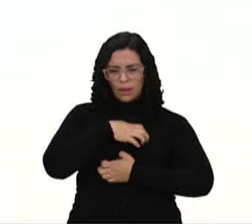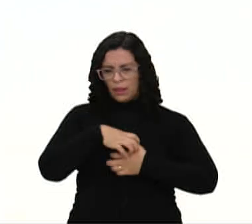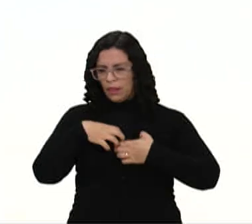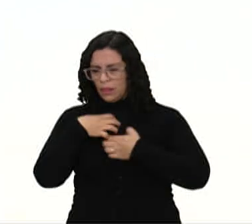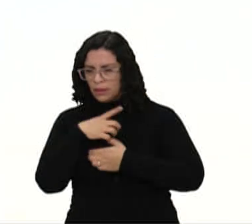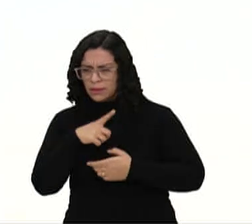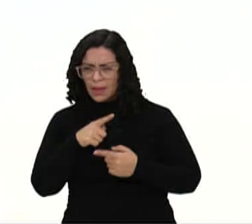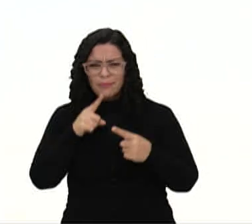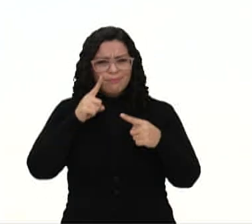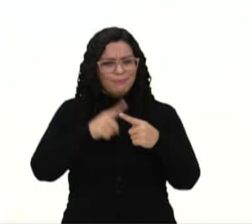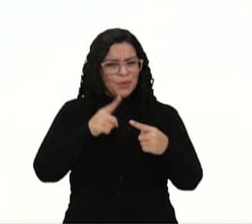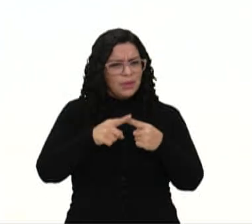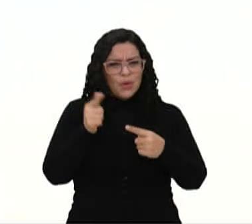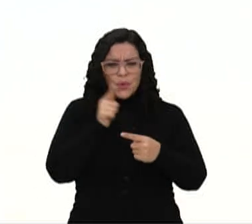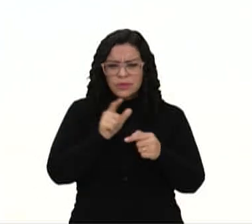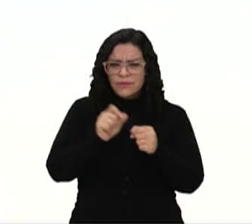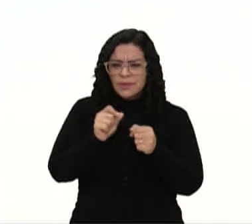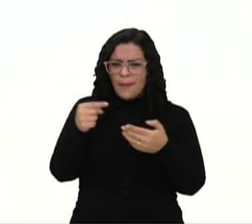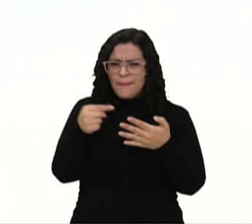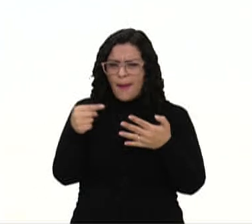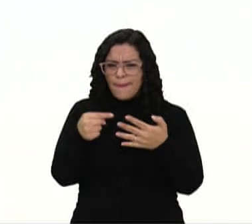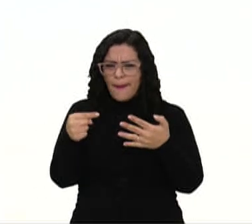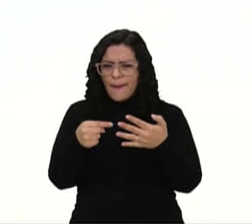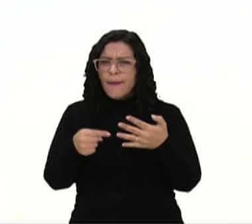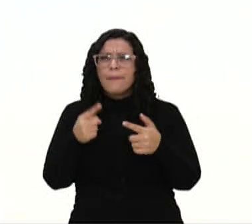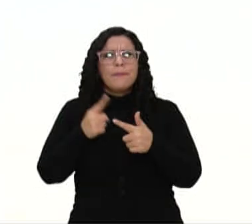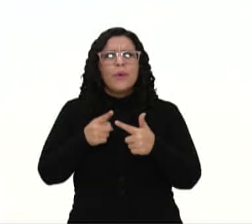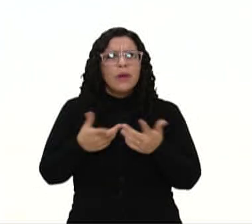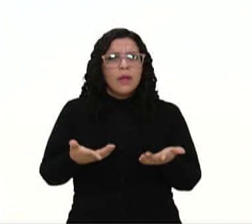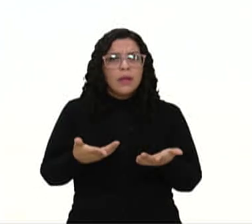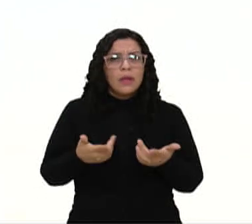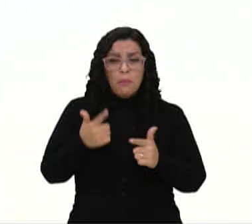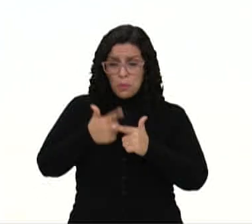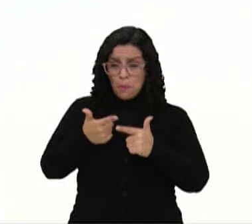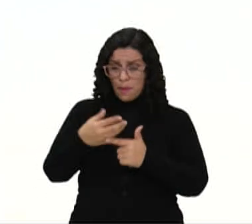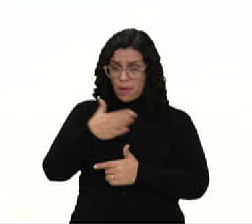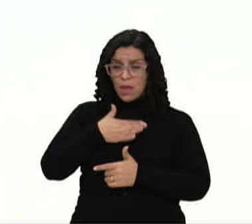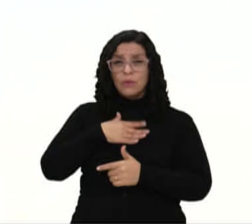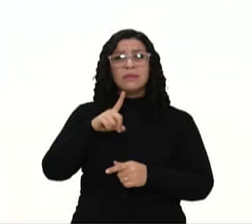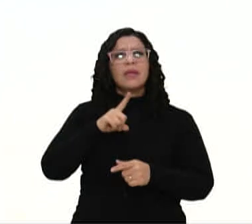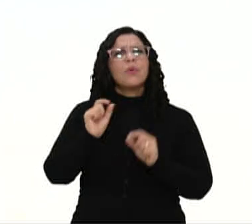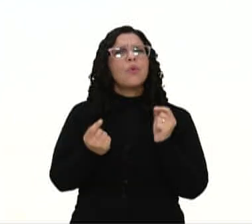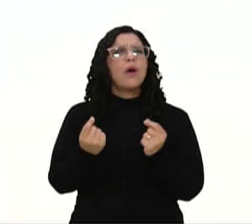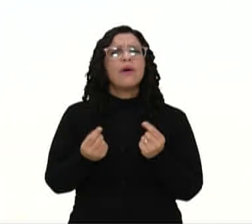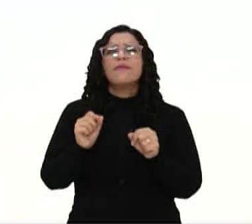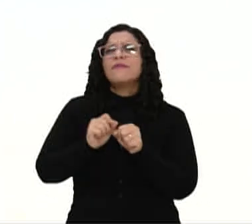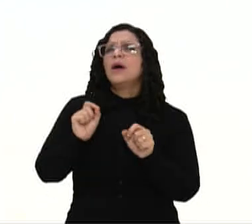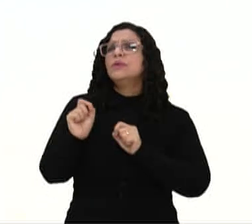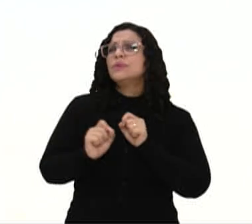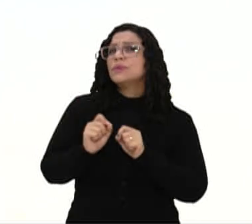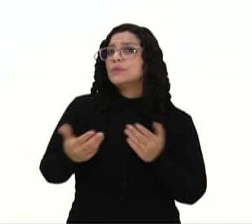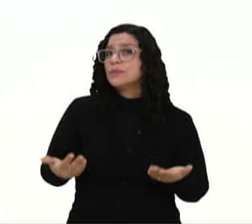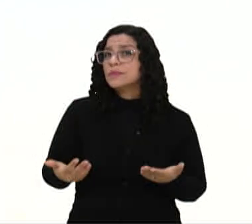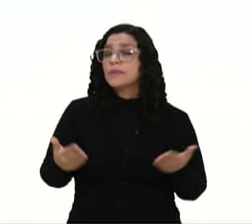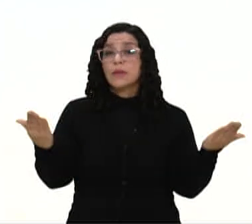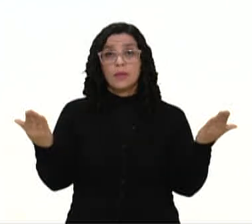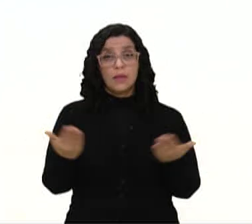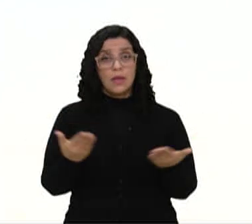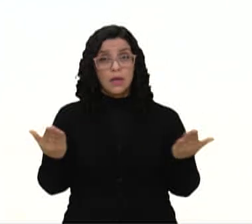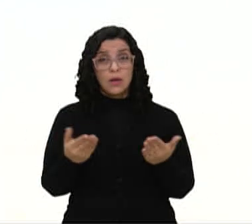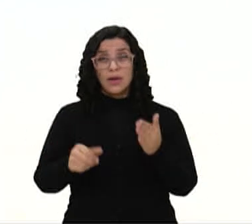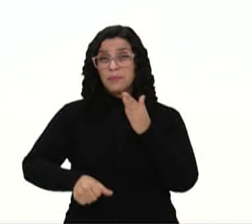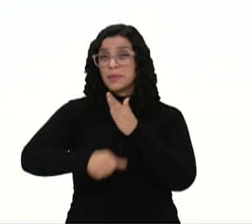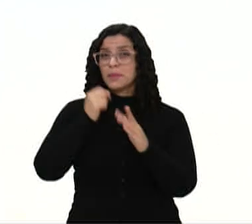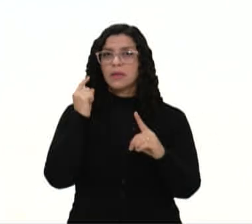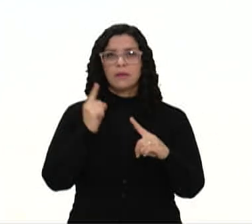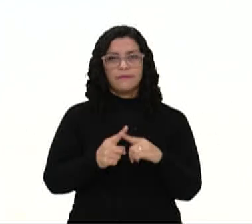desespero, por que é que eu não consigo lidar com isto? Qual é o meu problema? O que é que eu faço? Agora, pela